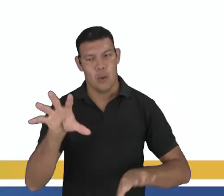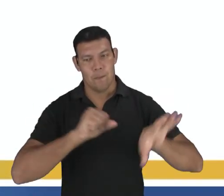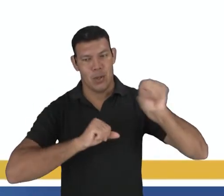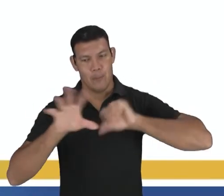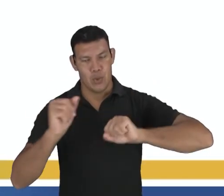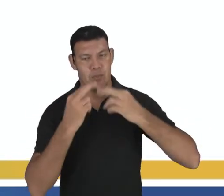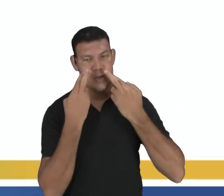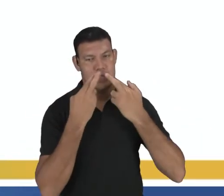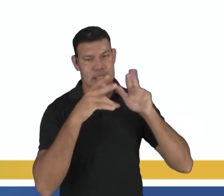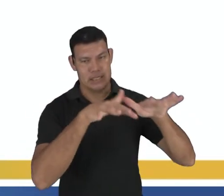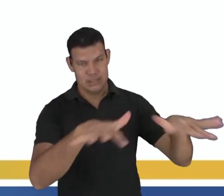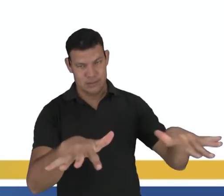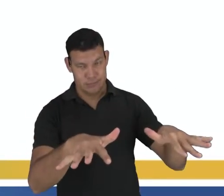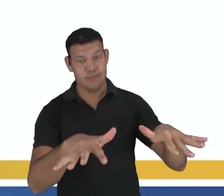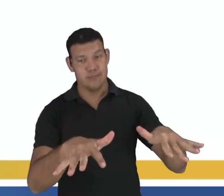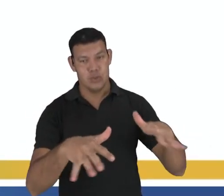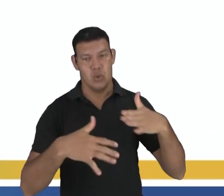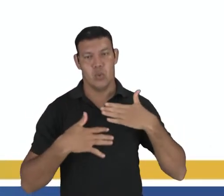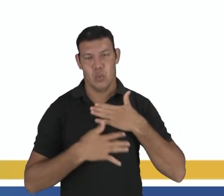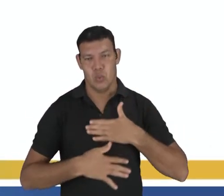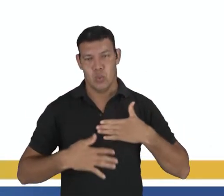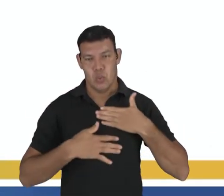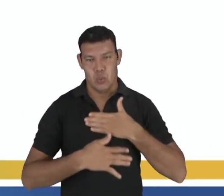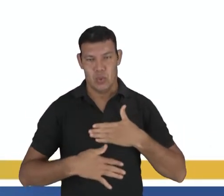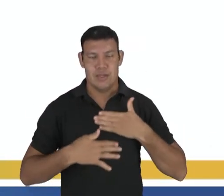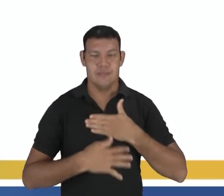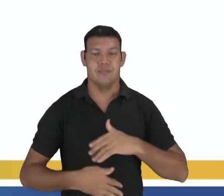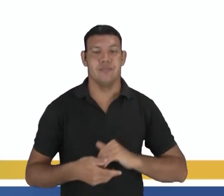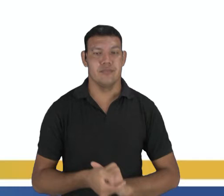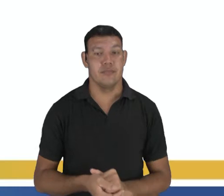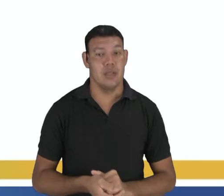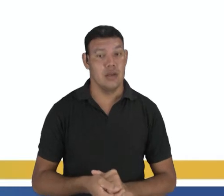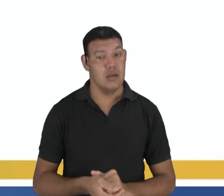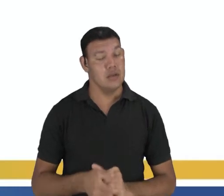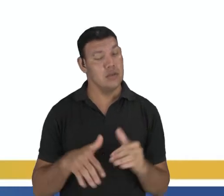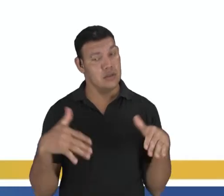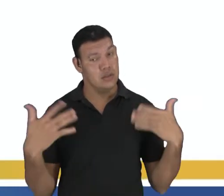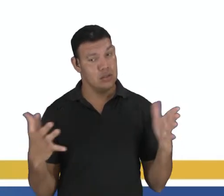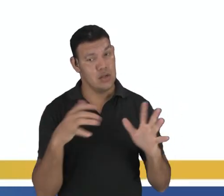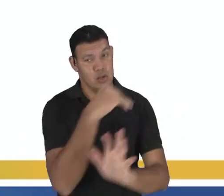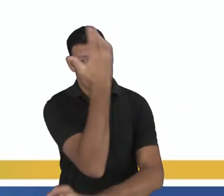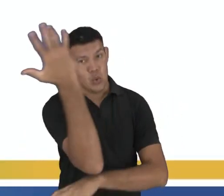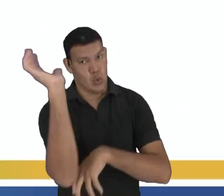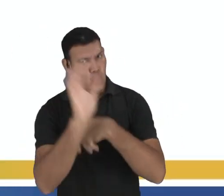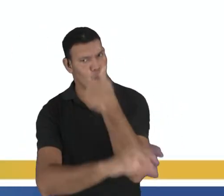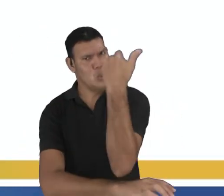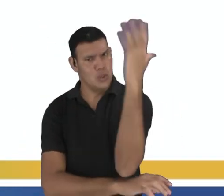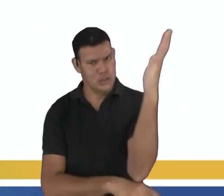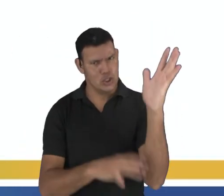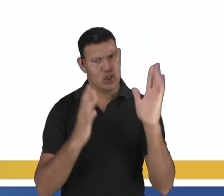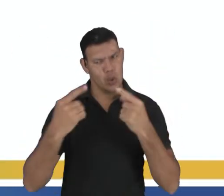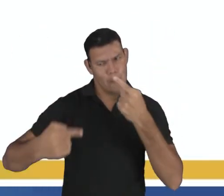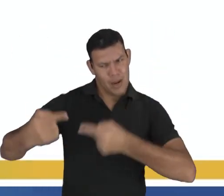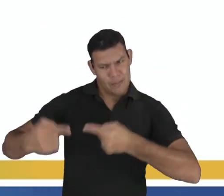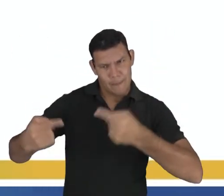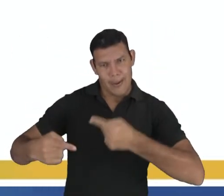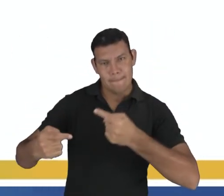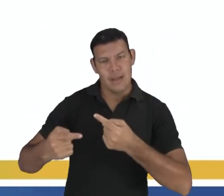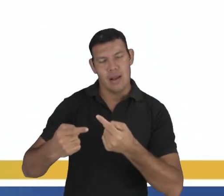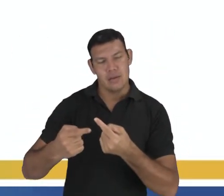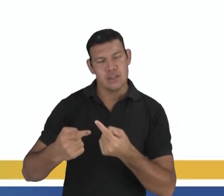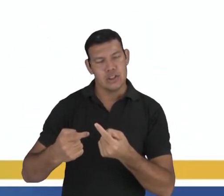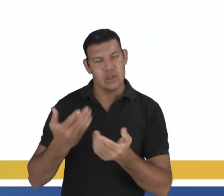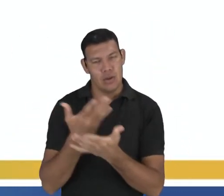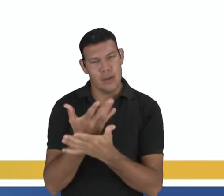que são necessários ao seu bem-estar. Ou seja, apesar de a natureza, como a gente já discutiu em outras aulas, ser esse amplo